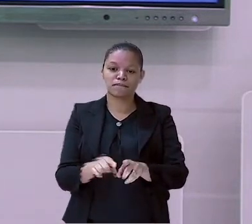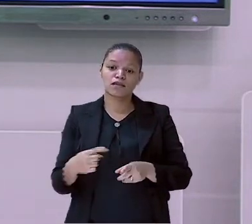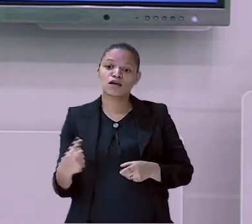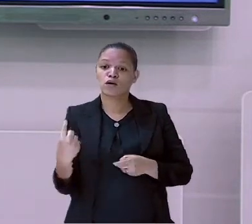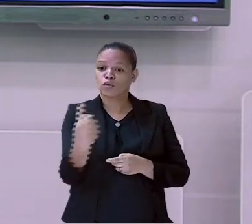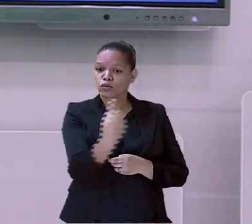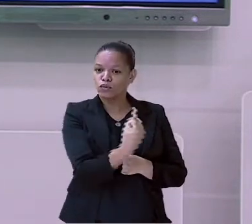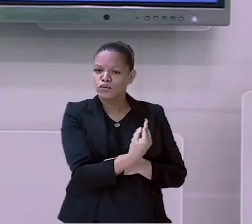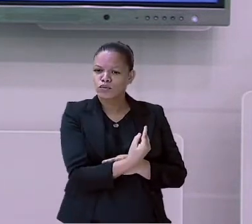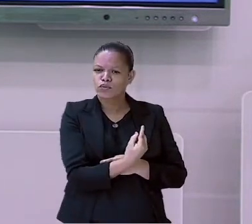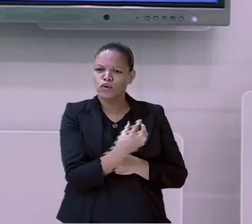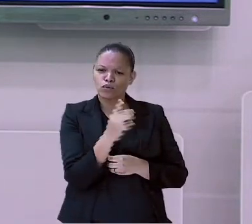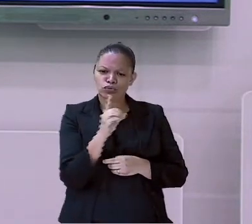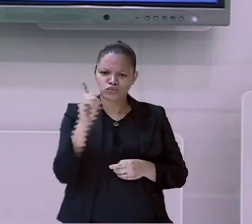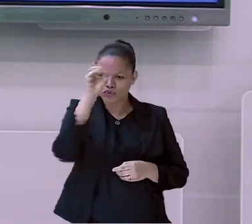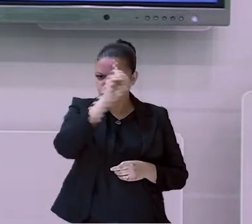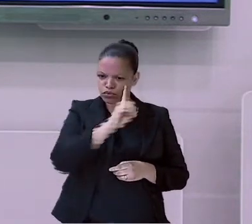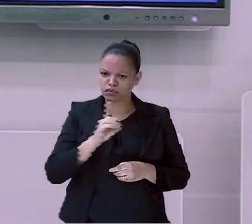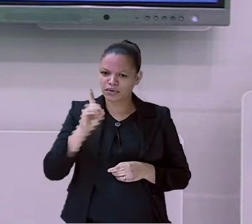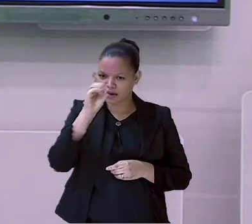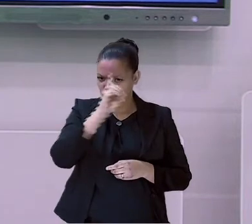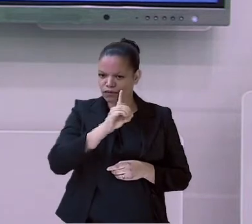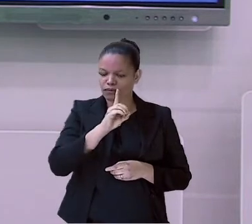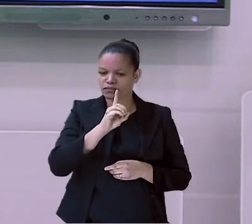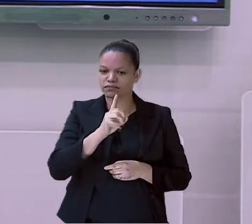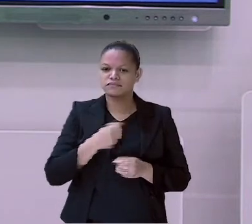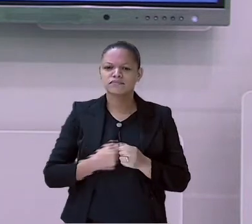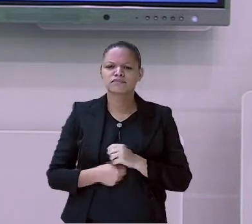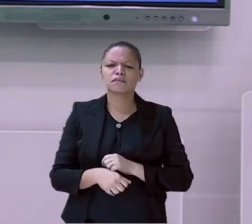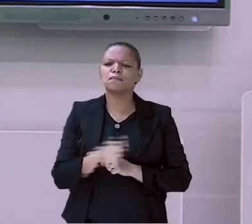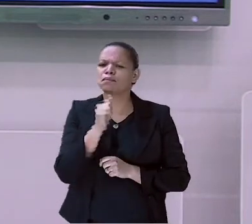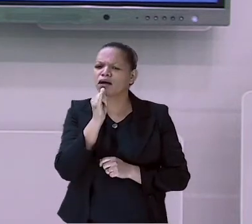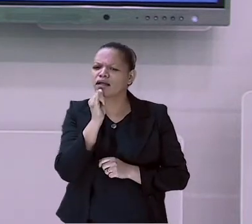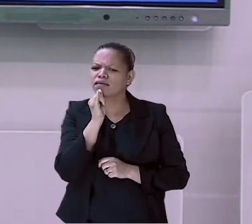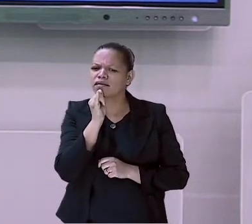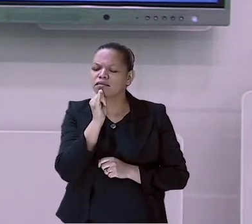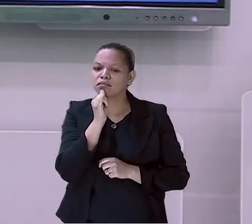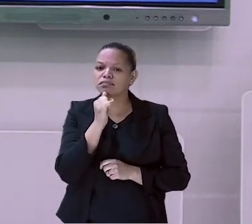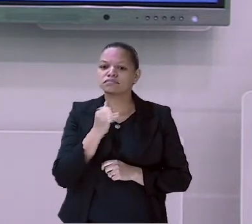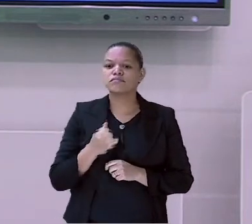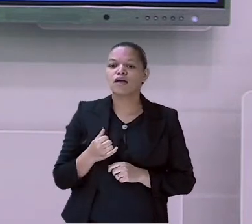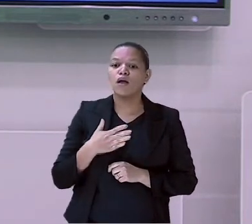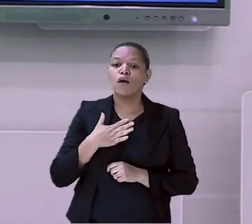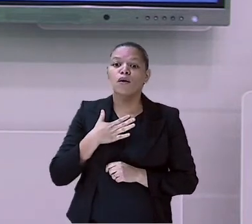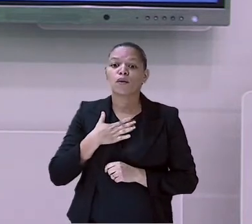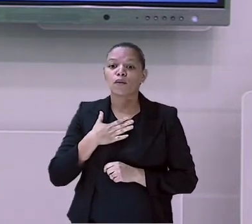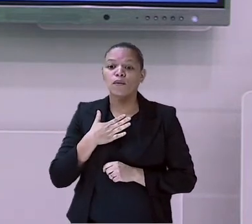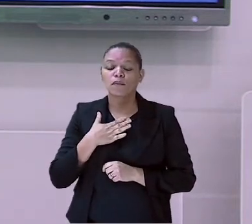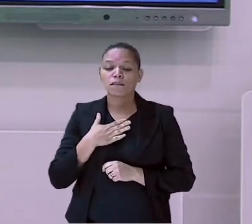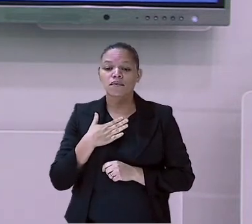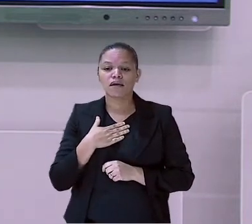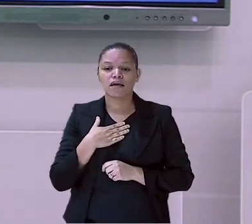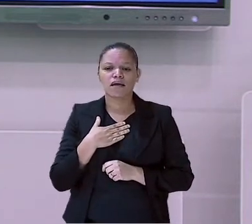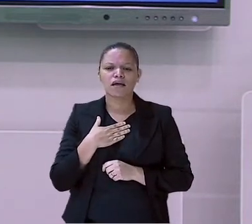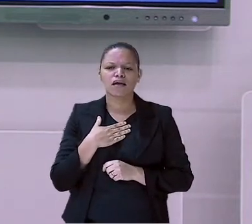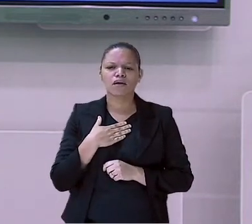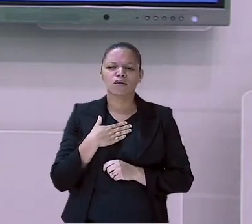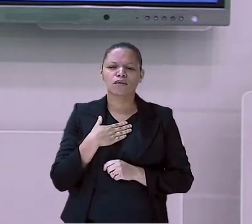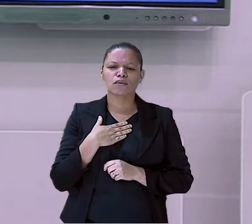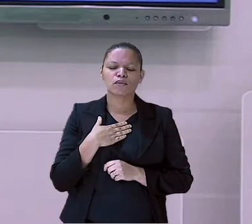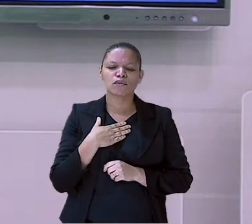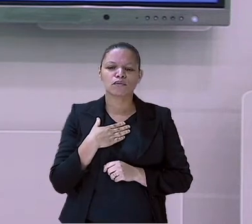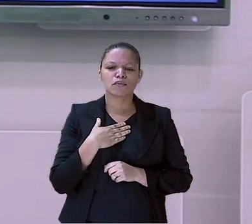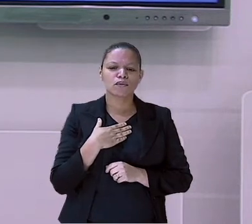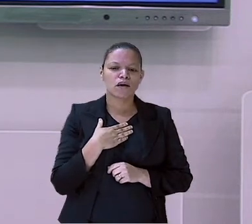aqui desce no dia 23, então eu tenho aqui, ó, a véspera do meu aniversário seria no dia 22,